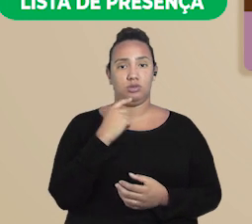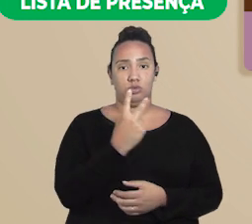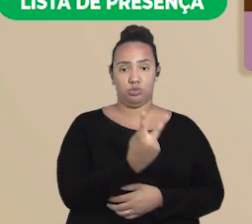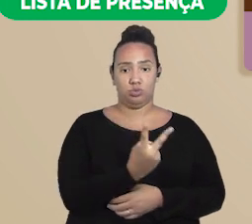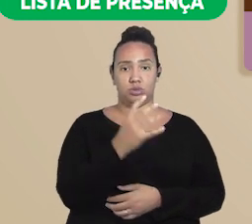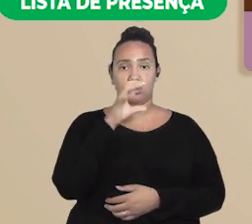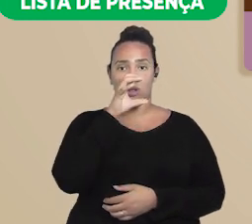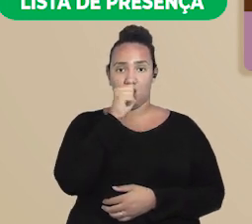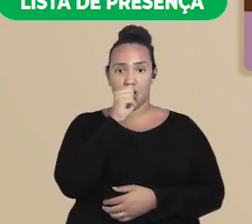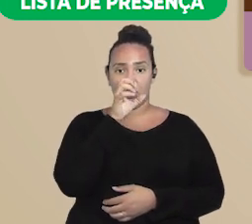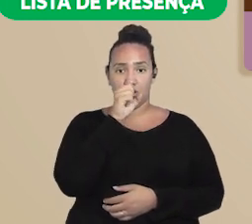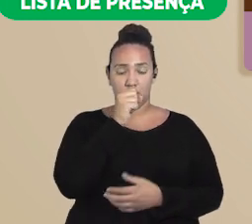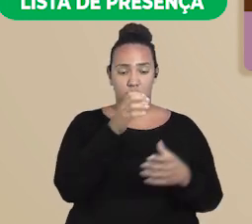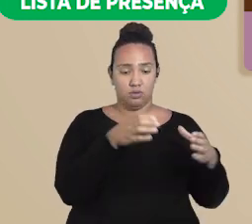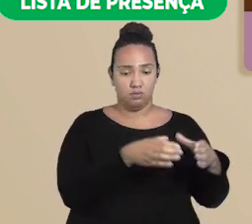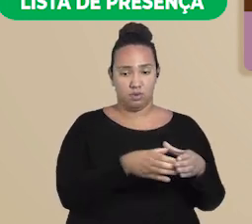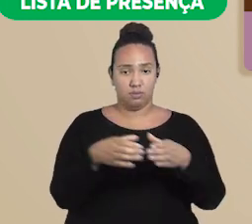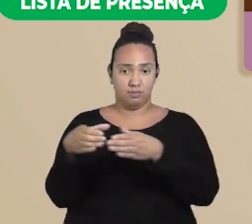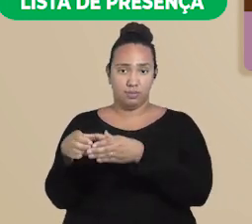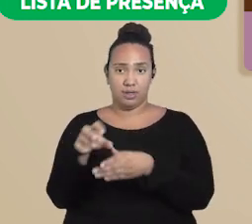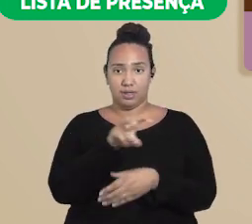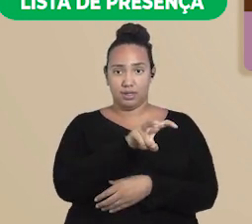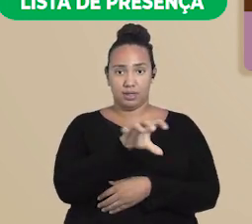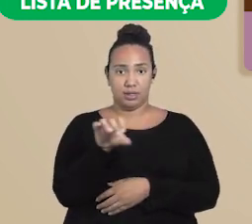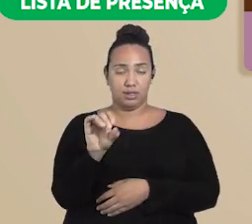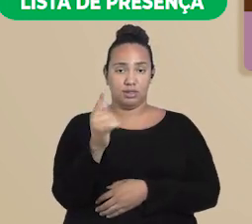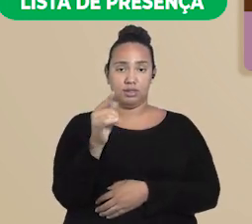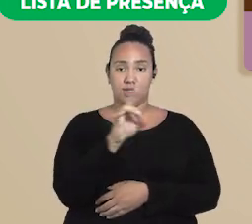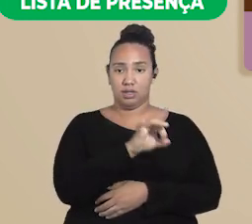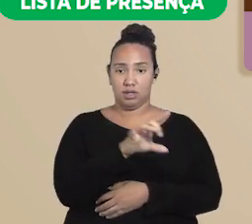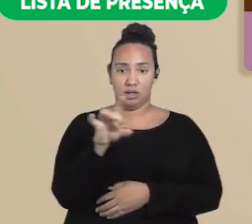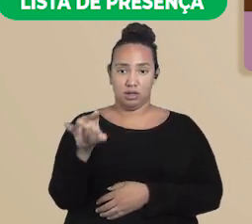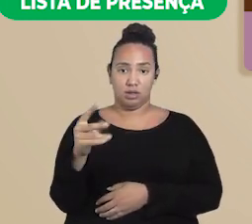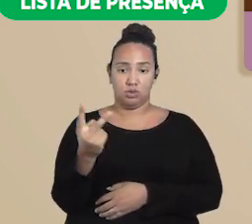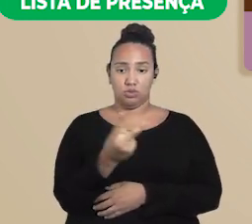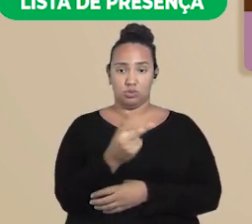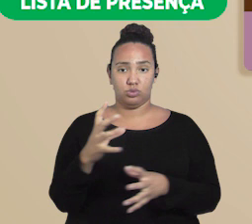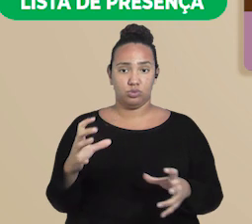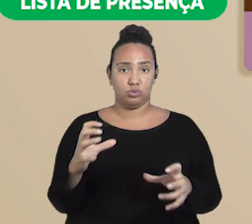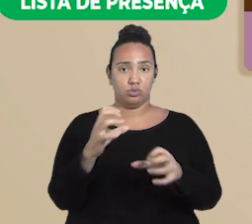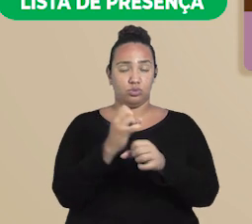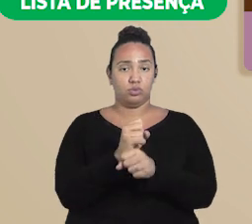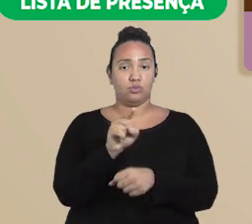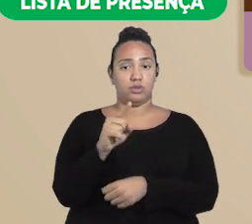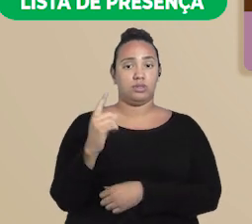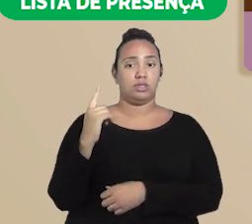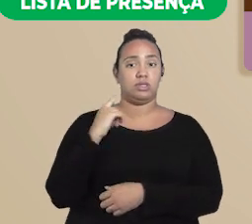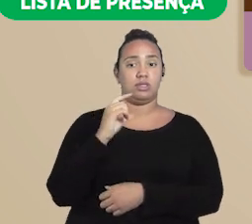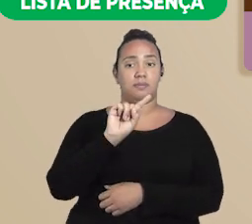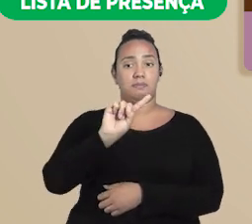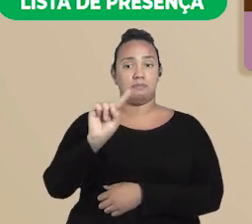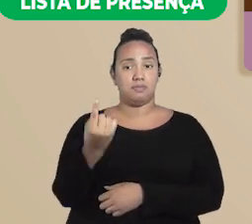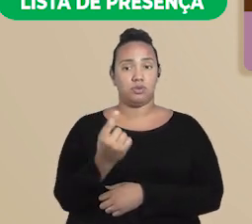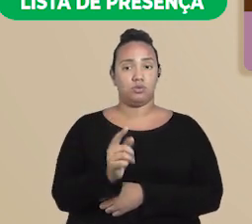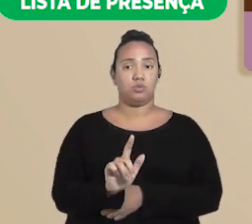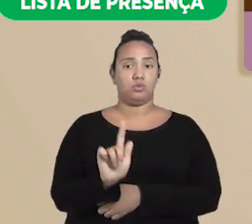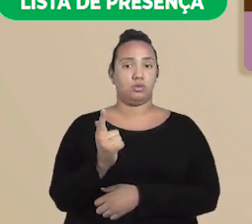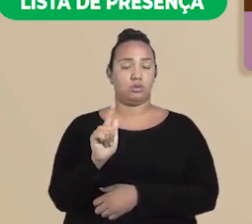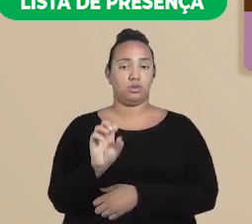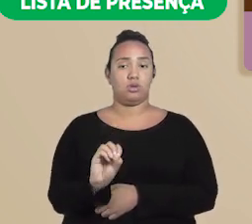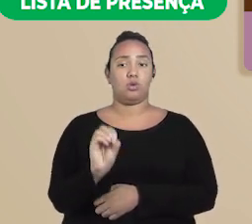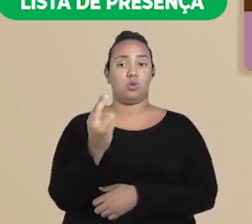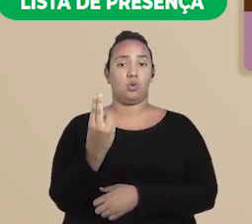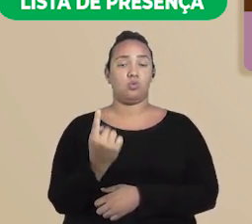com a massa de 500 gramas cada uma. Ao juntar as massas, você irá obter 1000